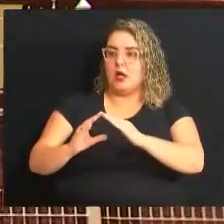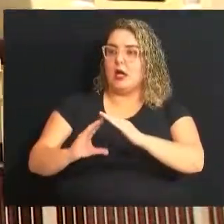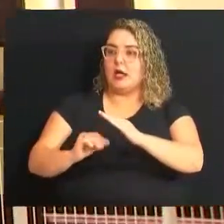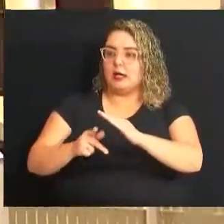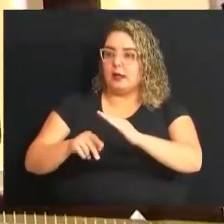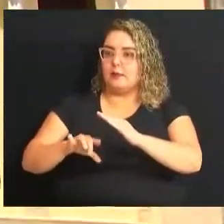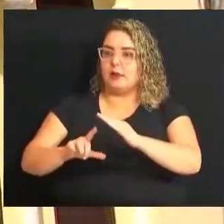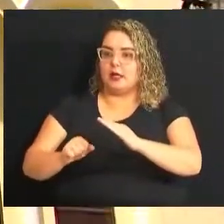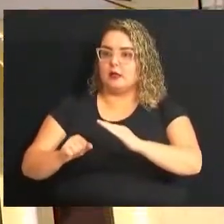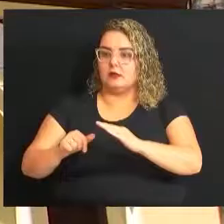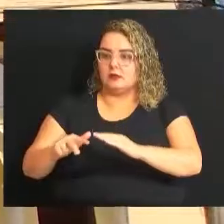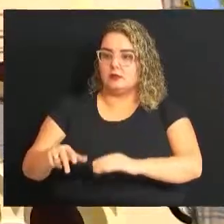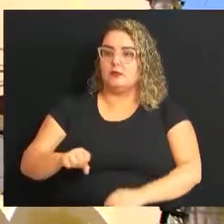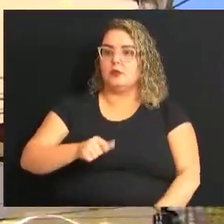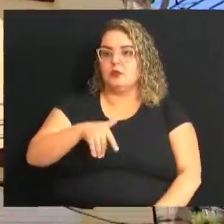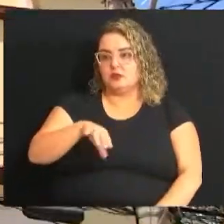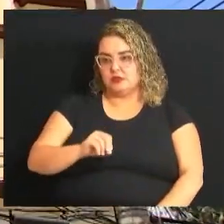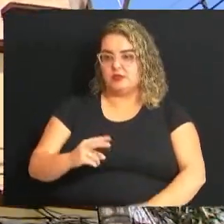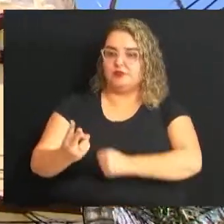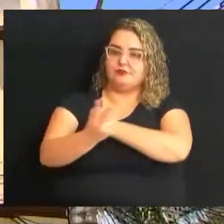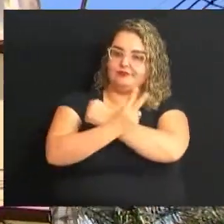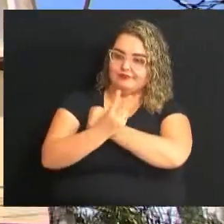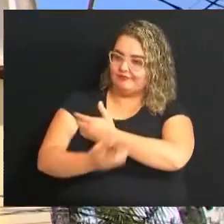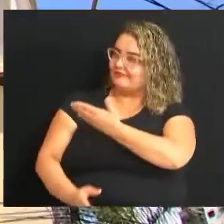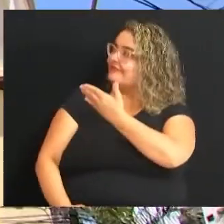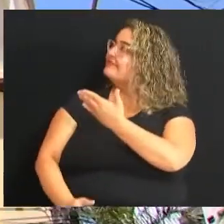devoção do santo protetor.